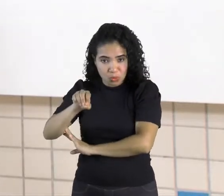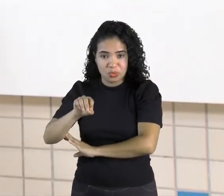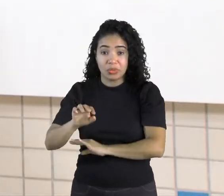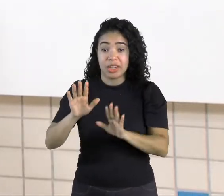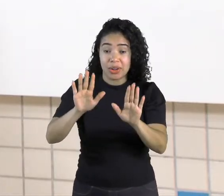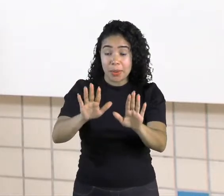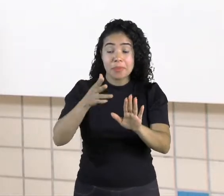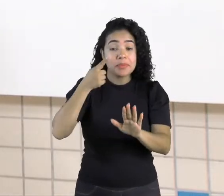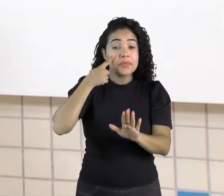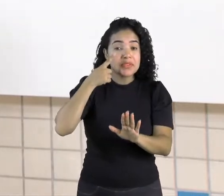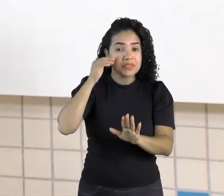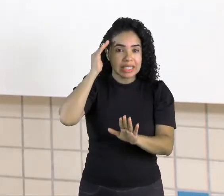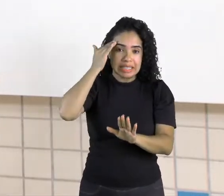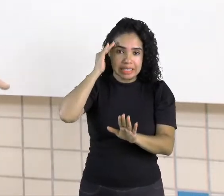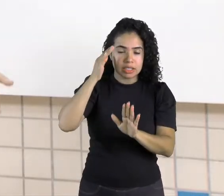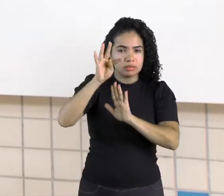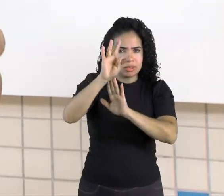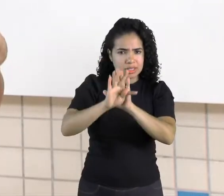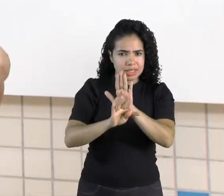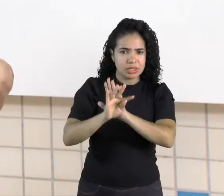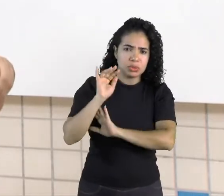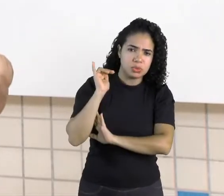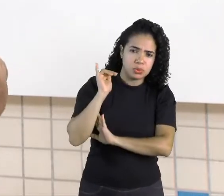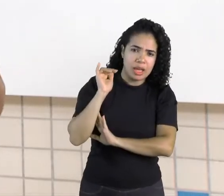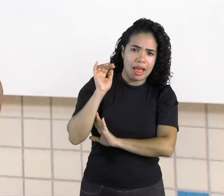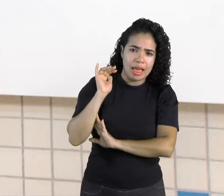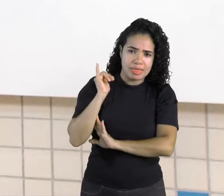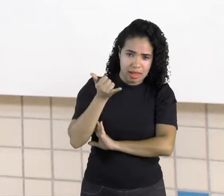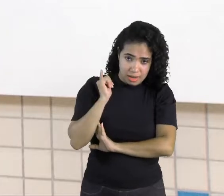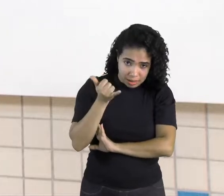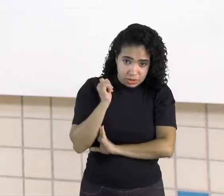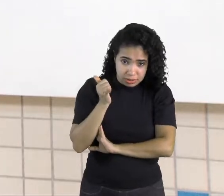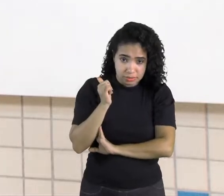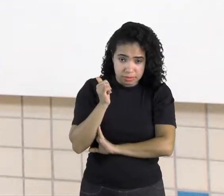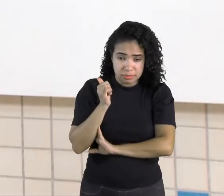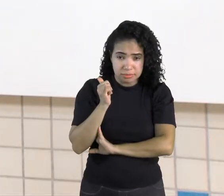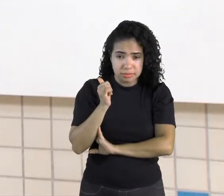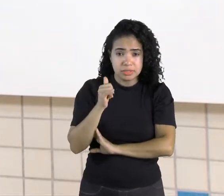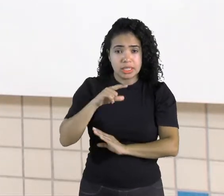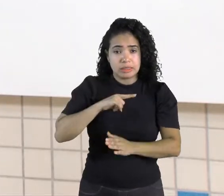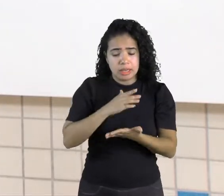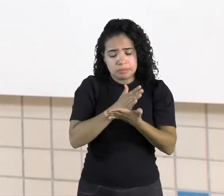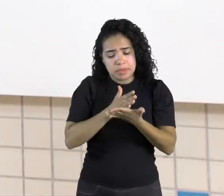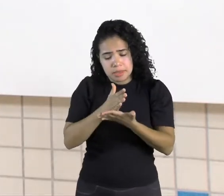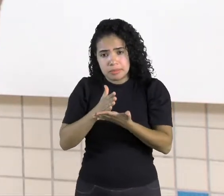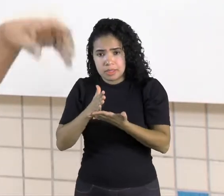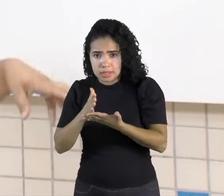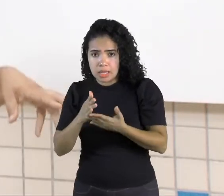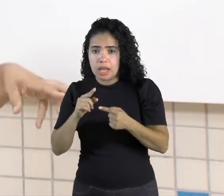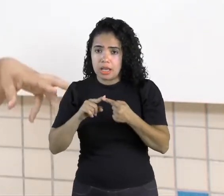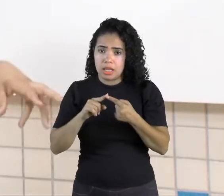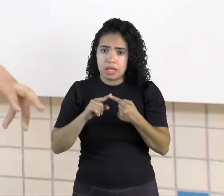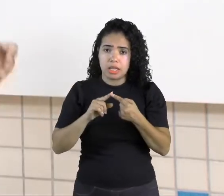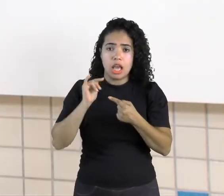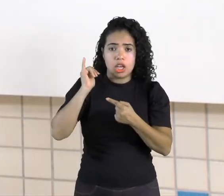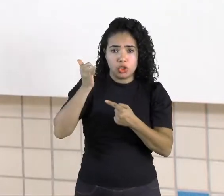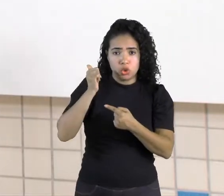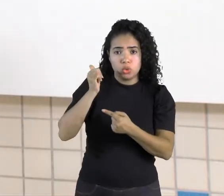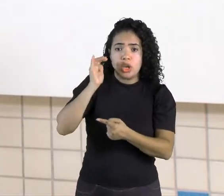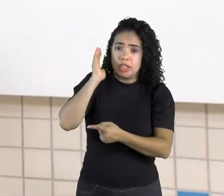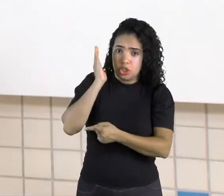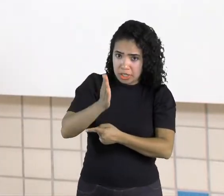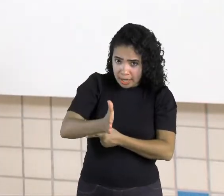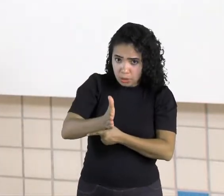agora que os textos narrativos, eles são divididos em discursos direto